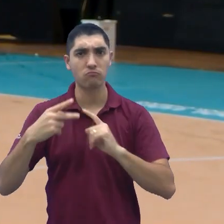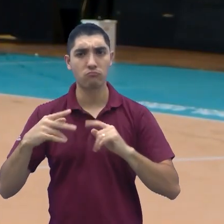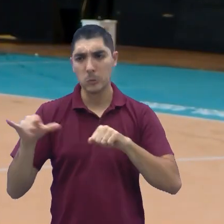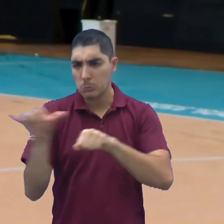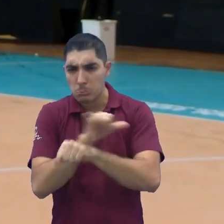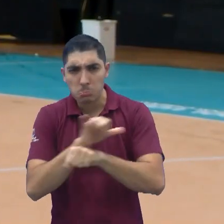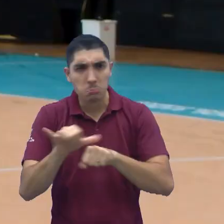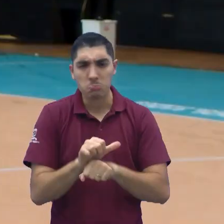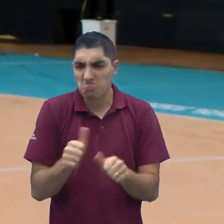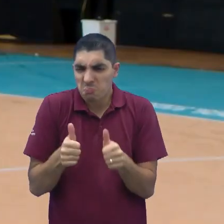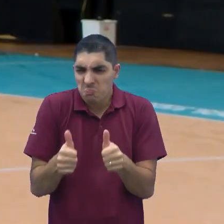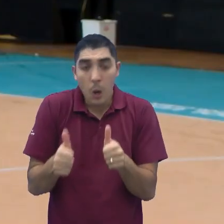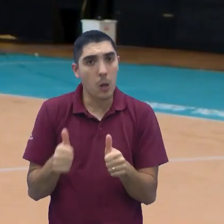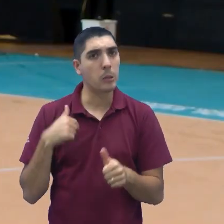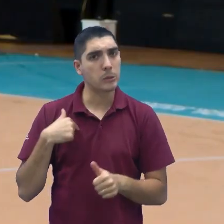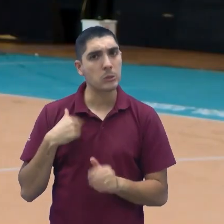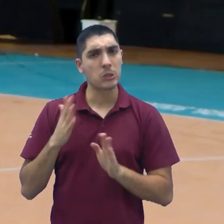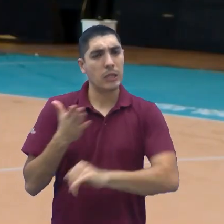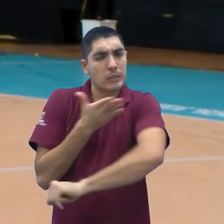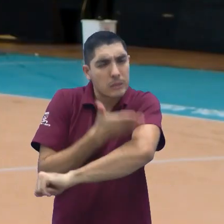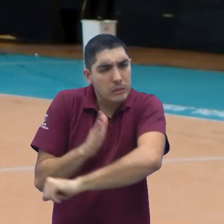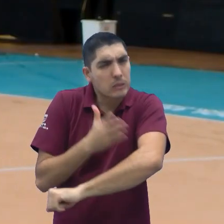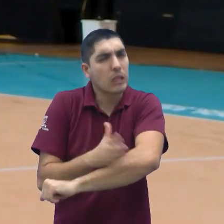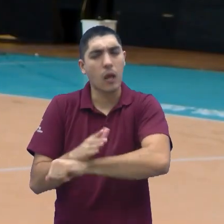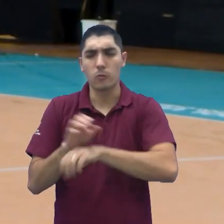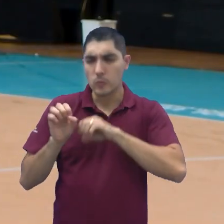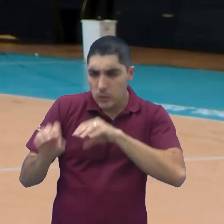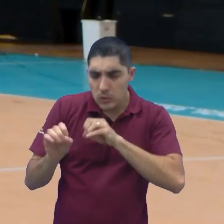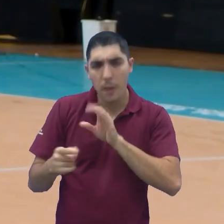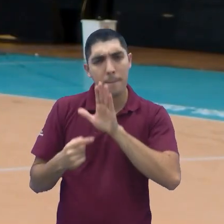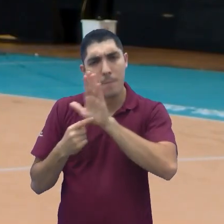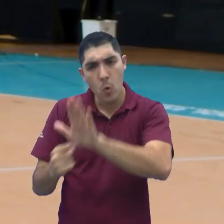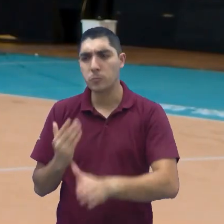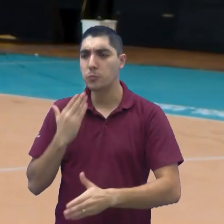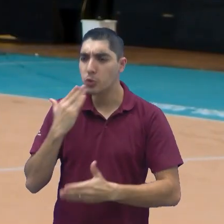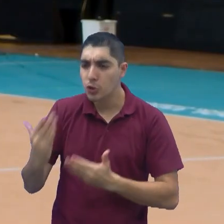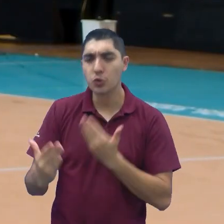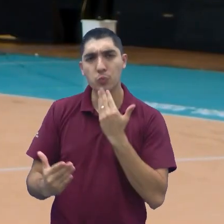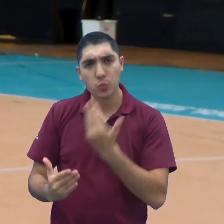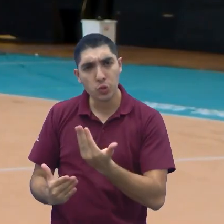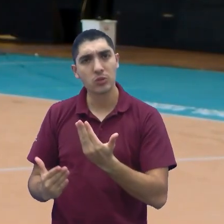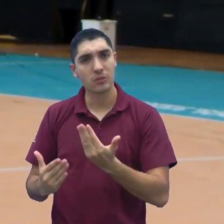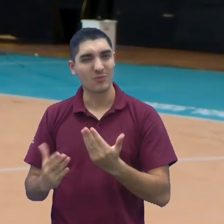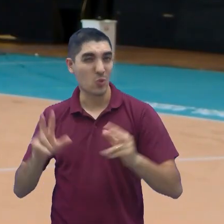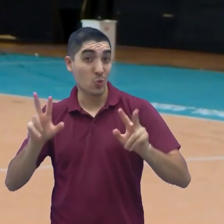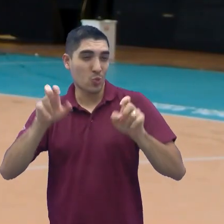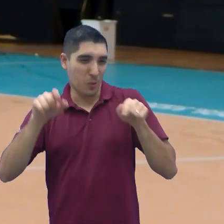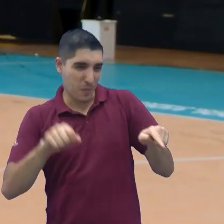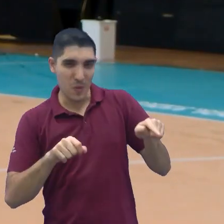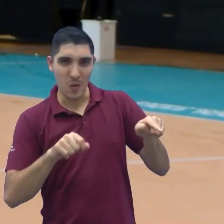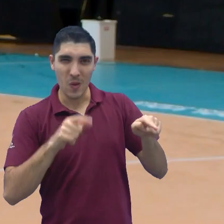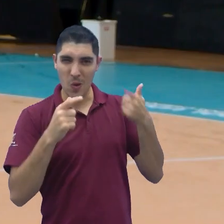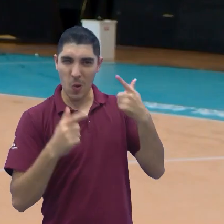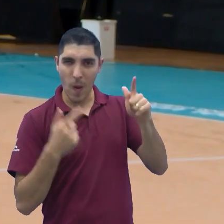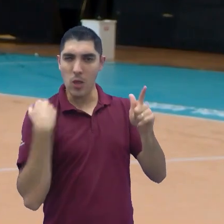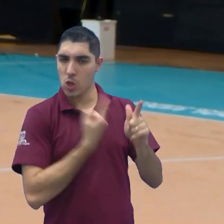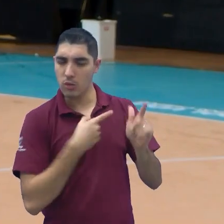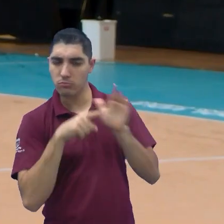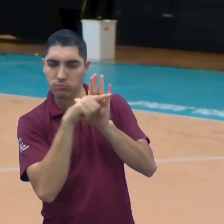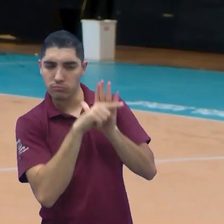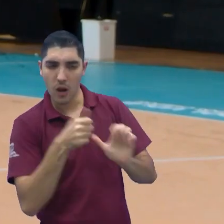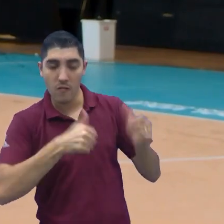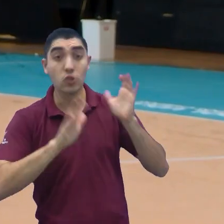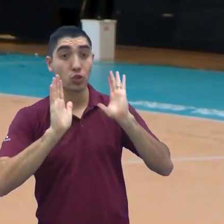do que a gente pediu durante os vídeos e o que a gente estudou com relação a Goiás. E eu acho que a gente conseguiu manter um nível de